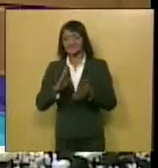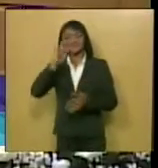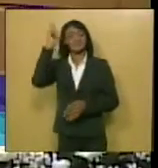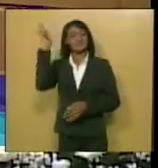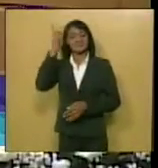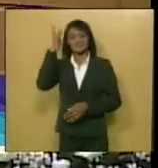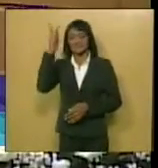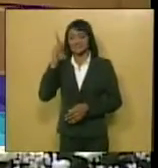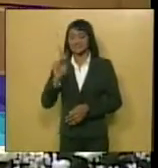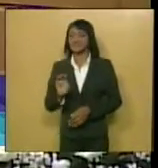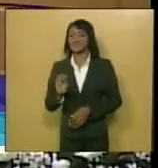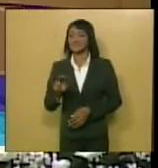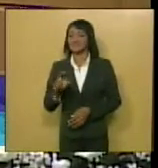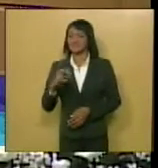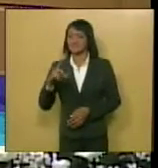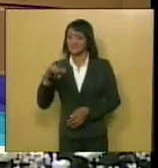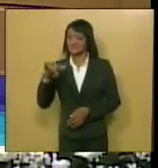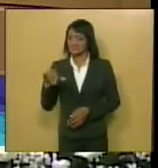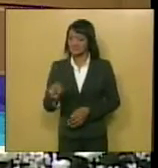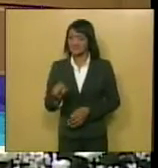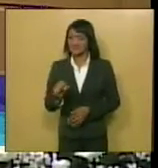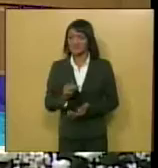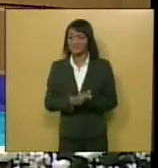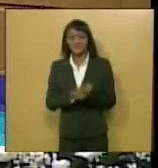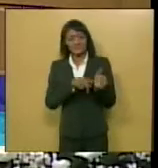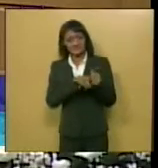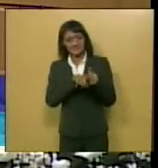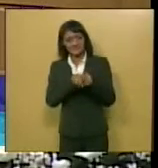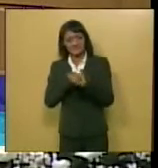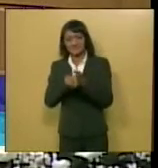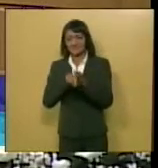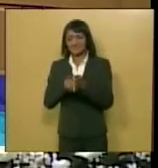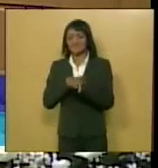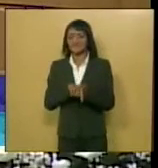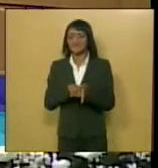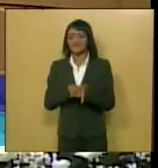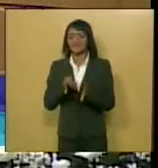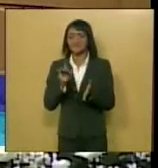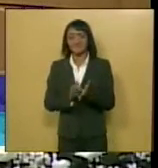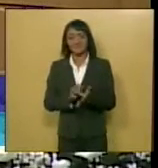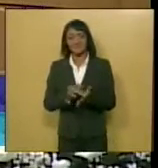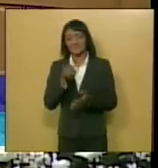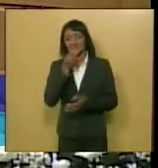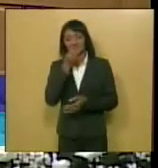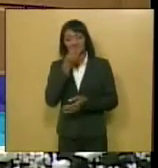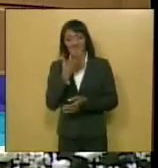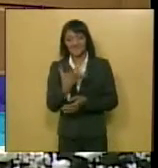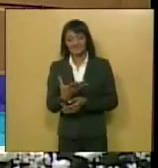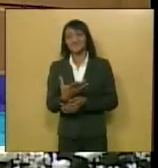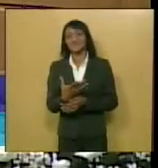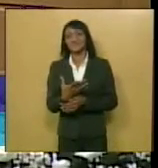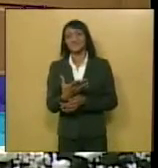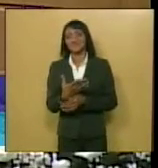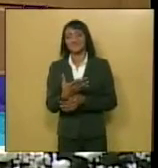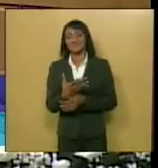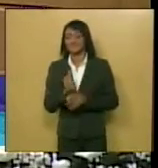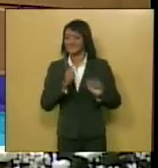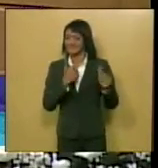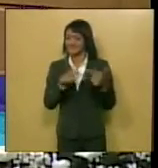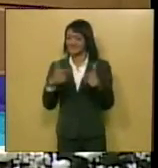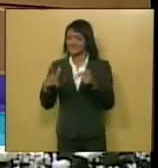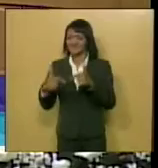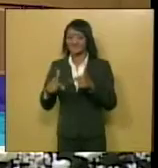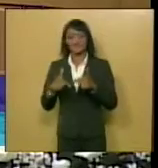de Euclides Paz Mendonça, pesquisou e fez um grande... realizou um grande